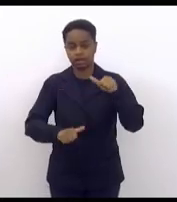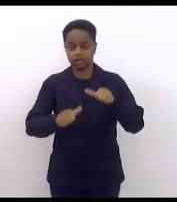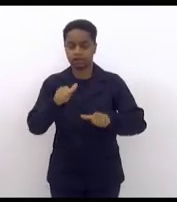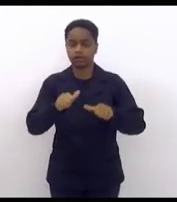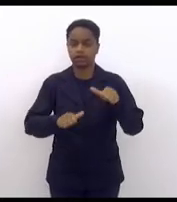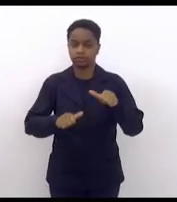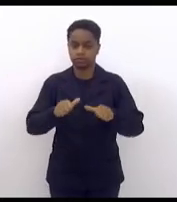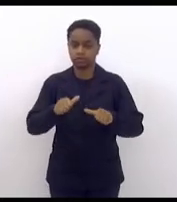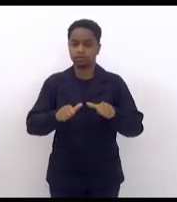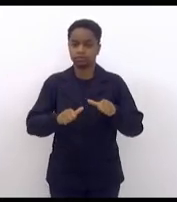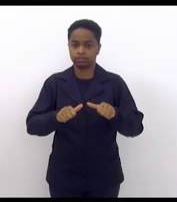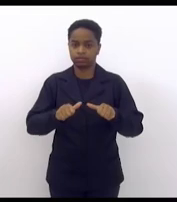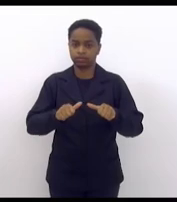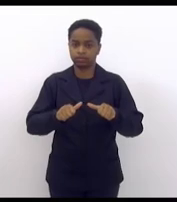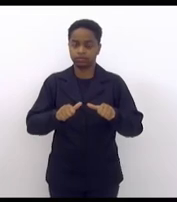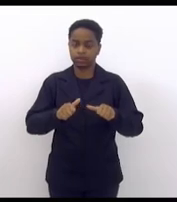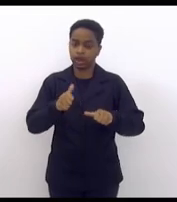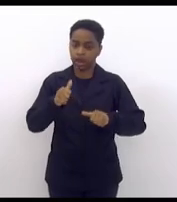avaliação